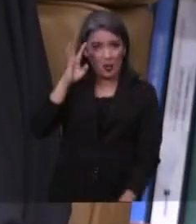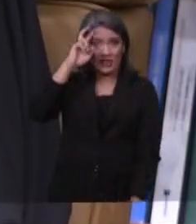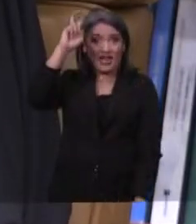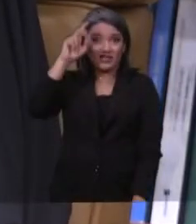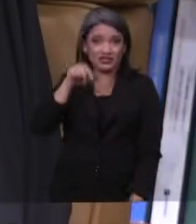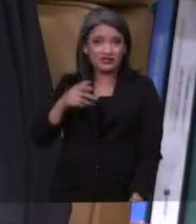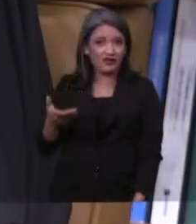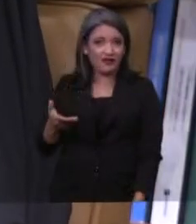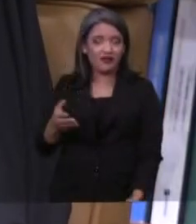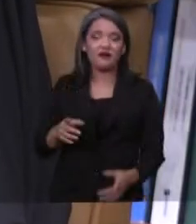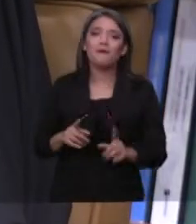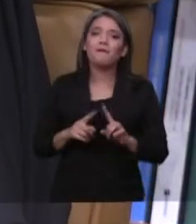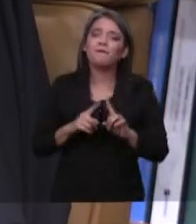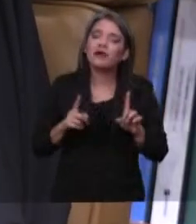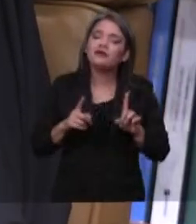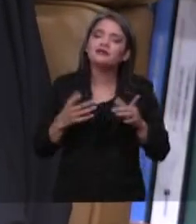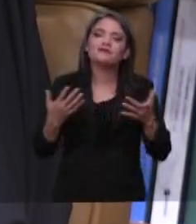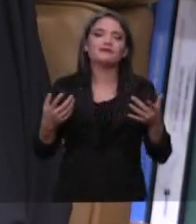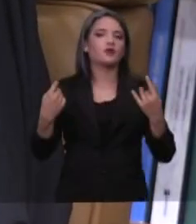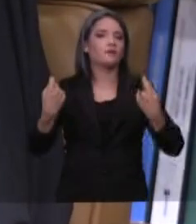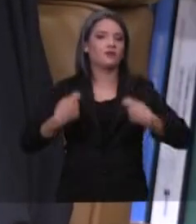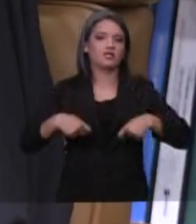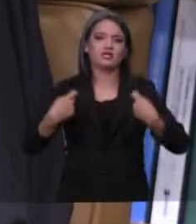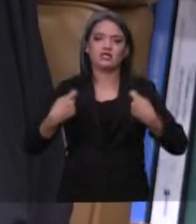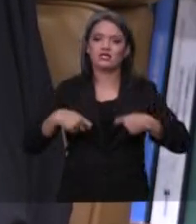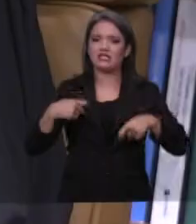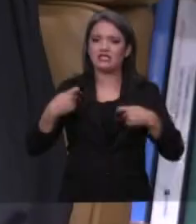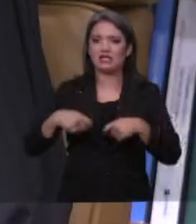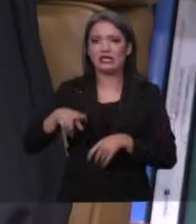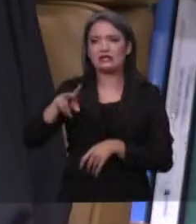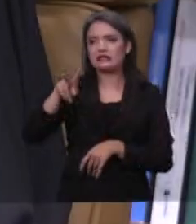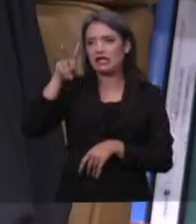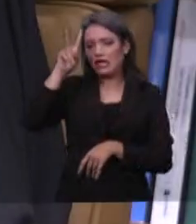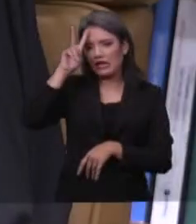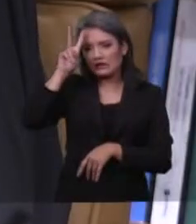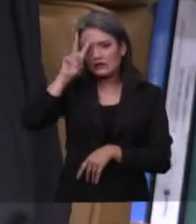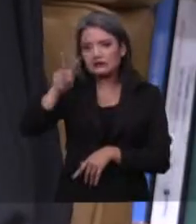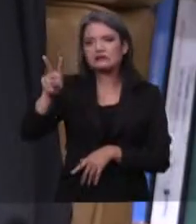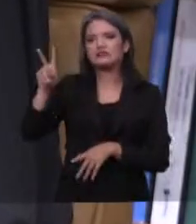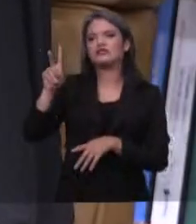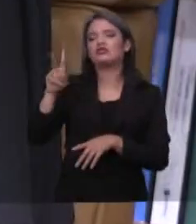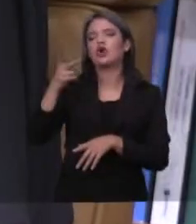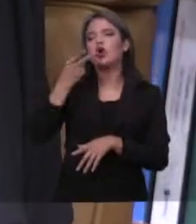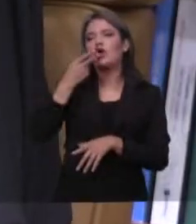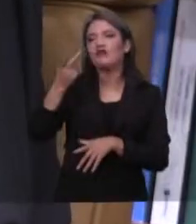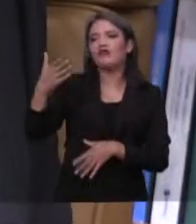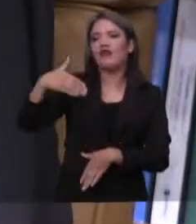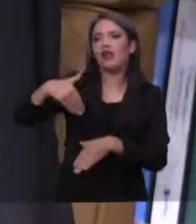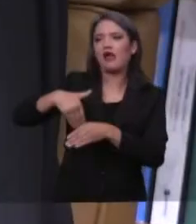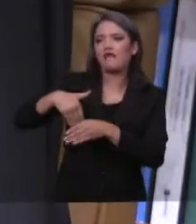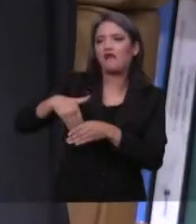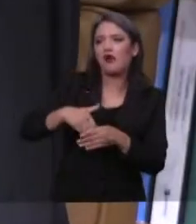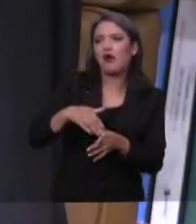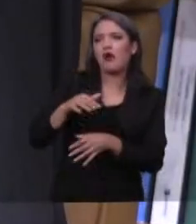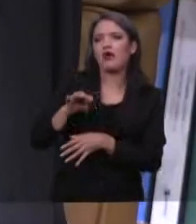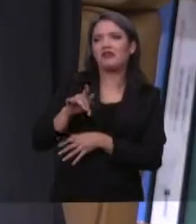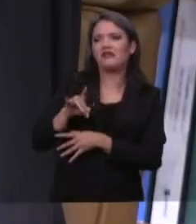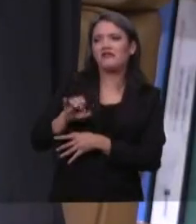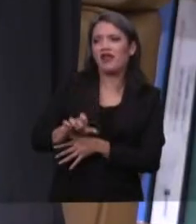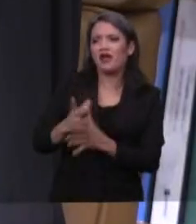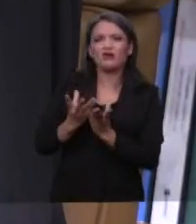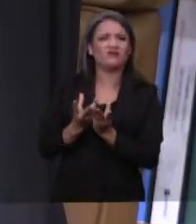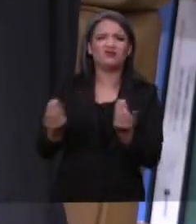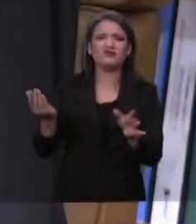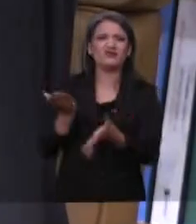preciso acabar com essa história. Em nome da pacificação, aceitar, numa democracia, aceita-se o resultado